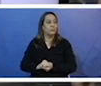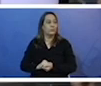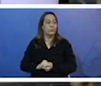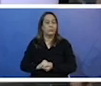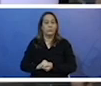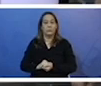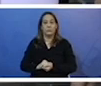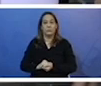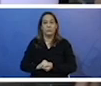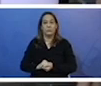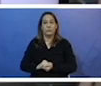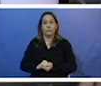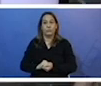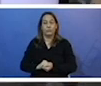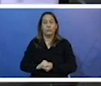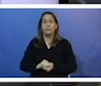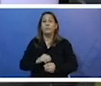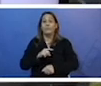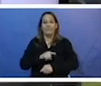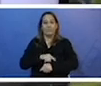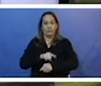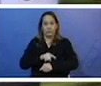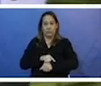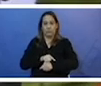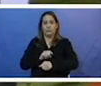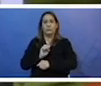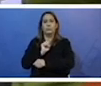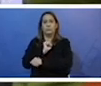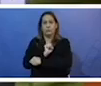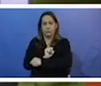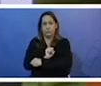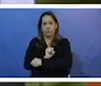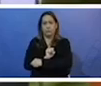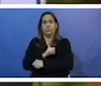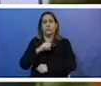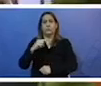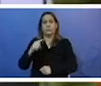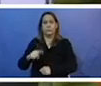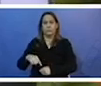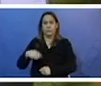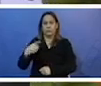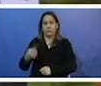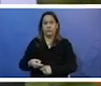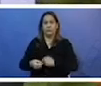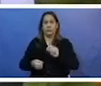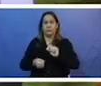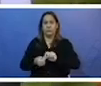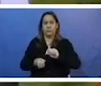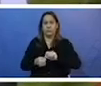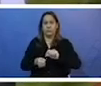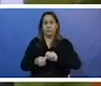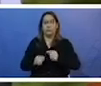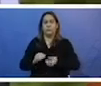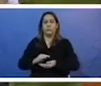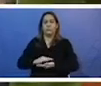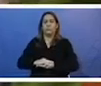certo? Se não deu tempo, dá aquele pause, combinado? E olha, ou se não, olha lá no grupo